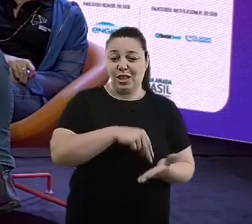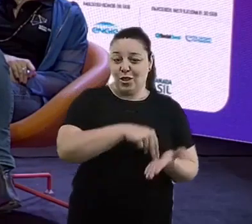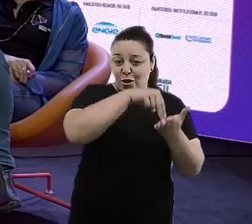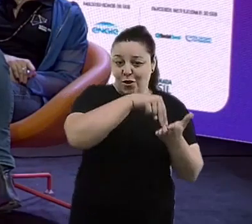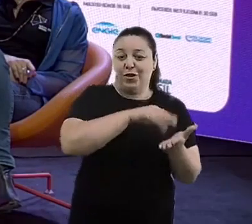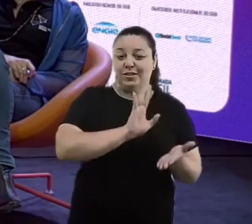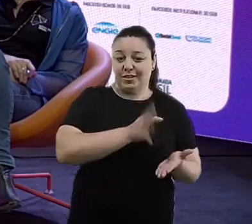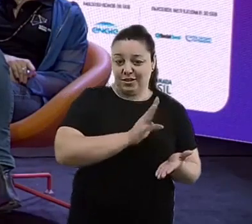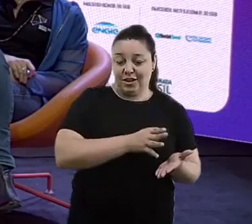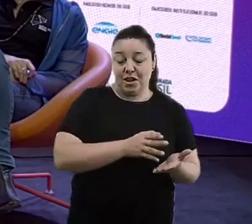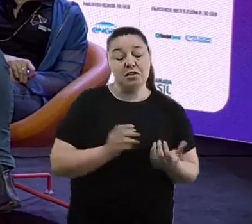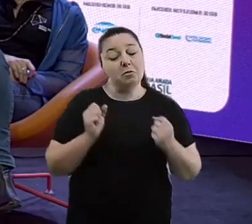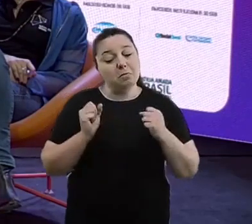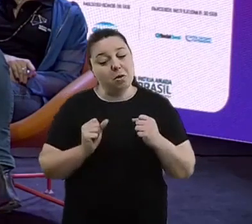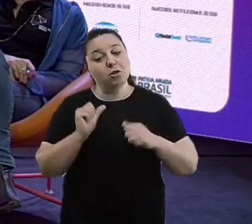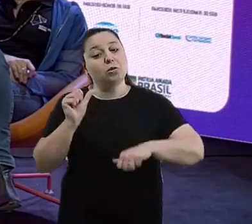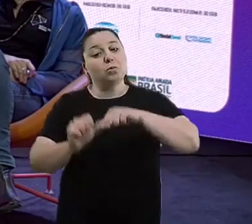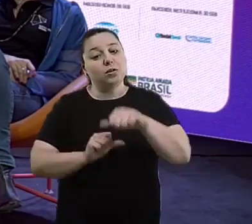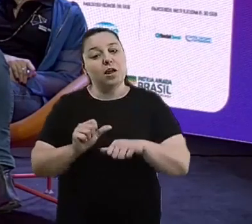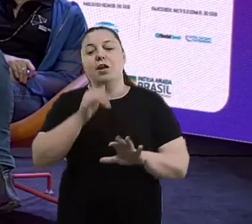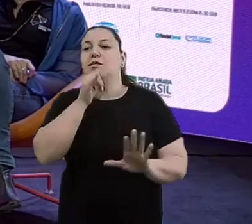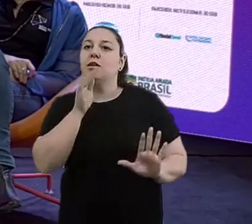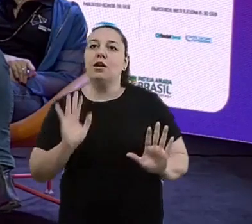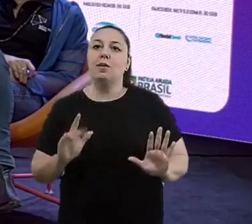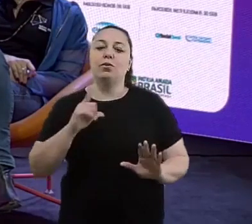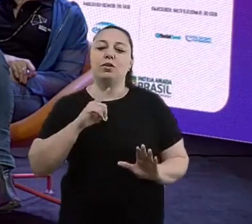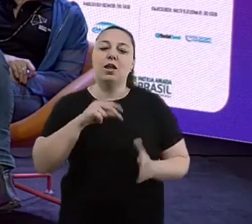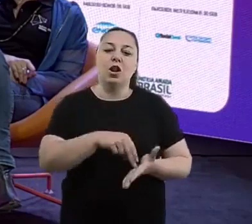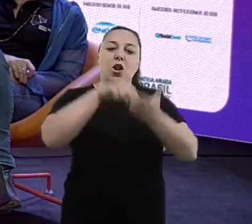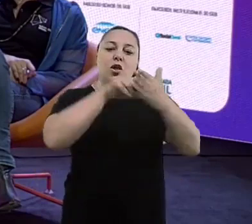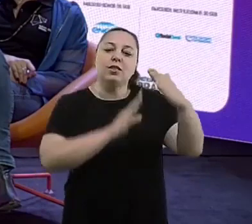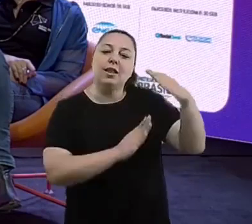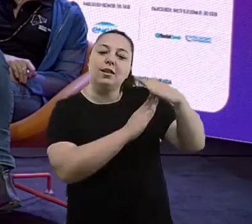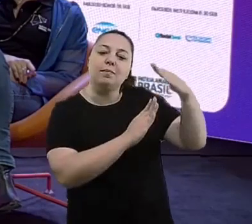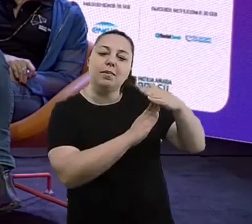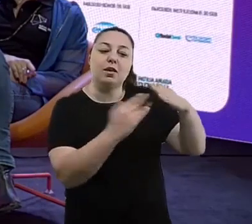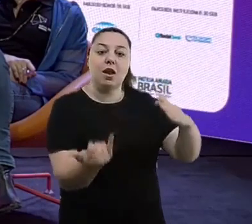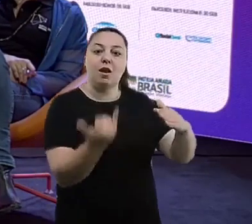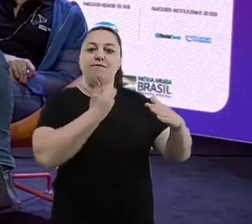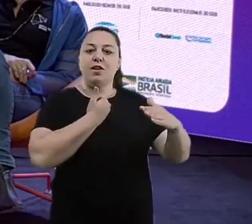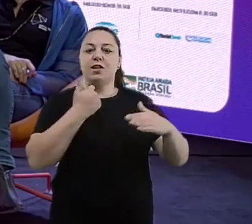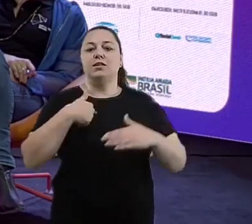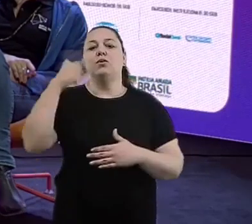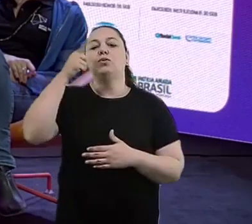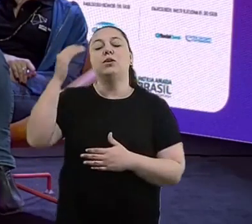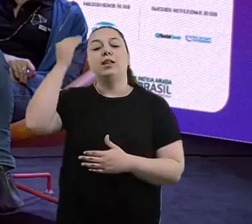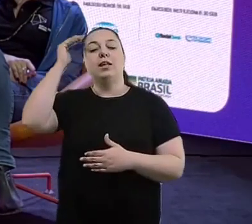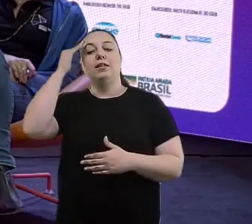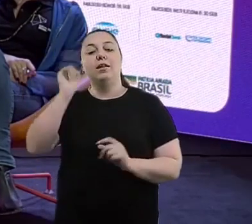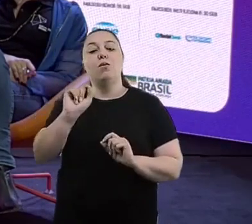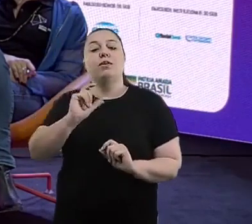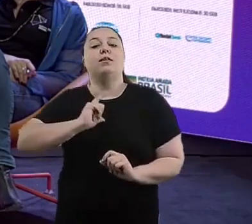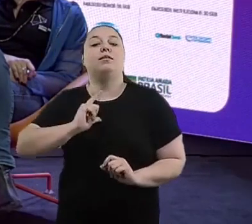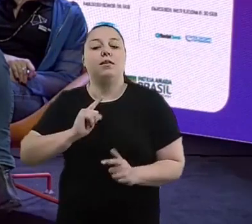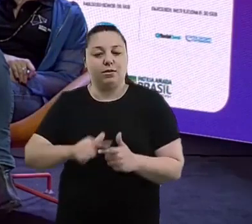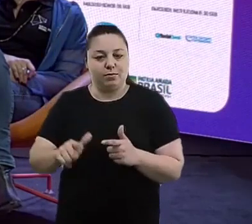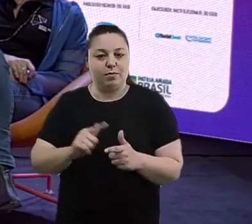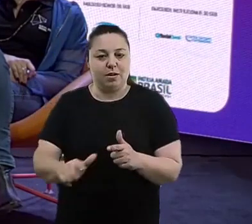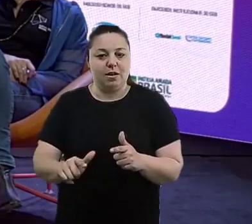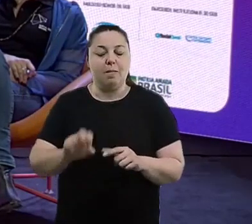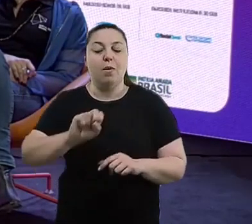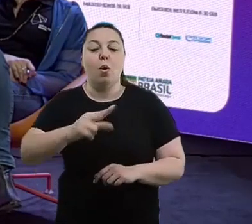quando esse cara chegar numa nota X, me avisa, porque a gente começa a prever um problema, entendeu? Ou a gente começa a antecipar e não ser só passivo